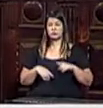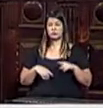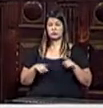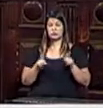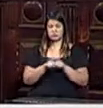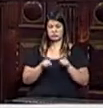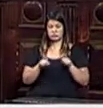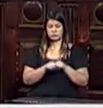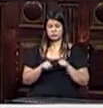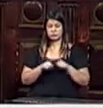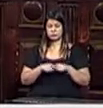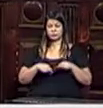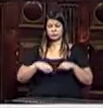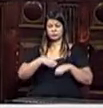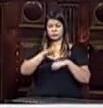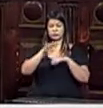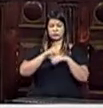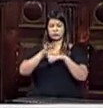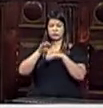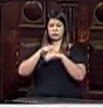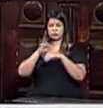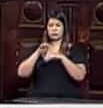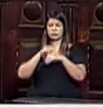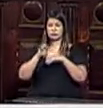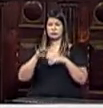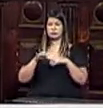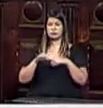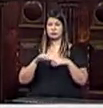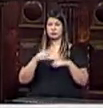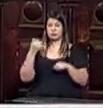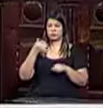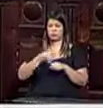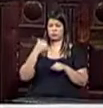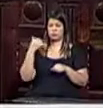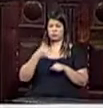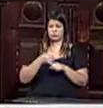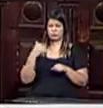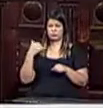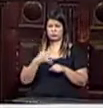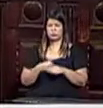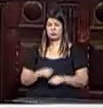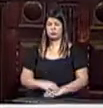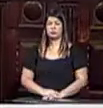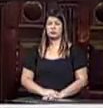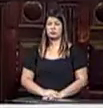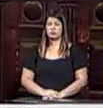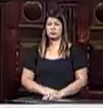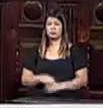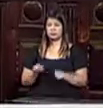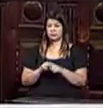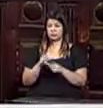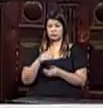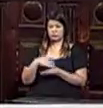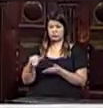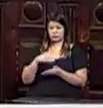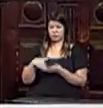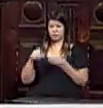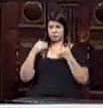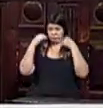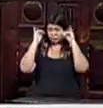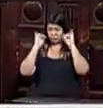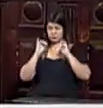e distribuição de combustíveis, da Secretaria de